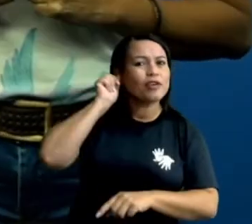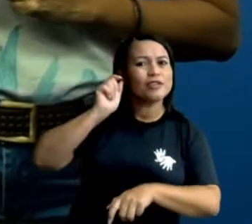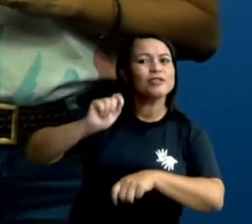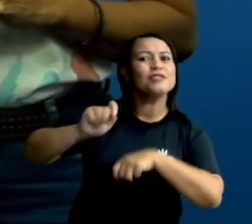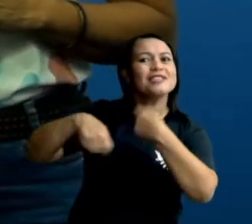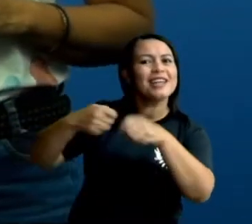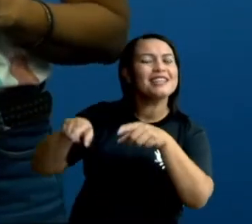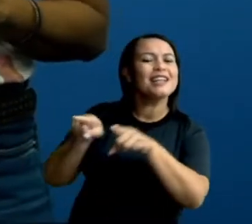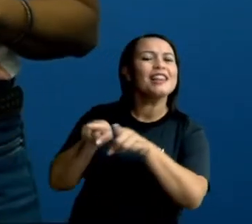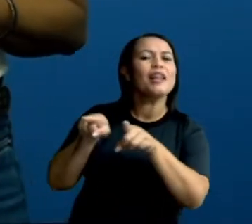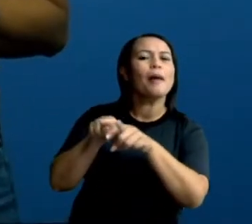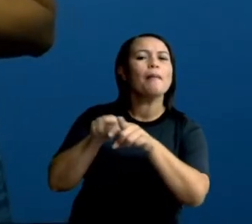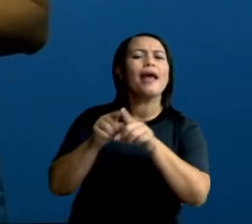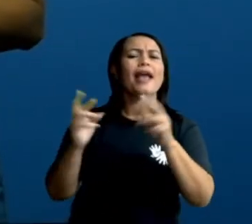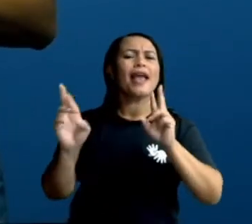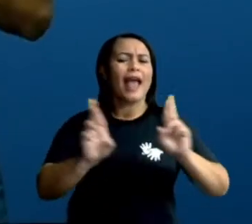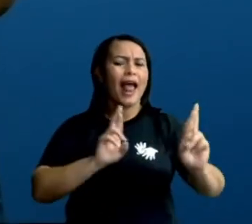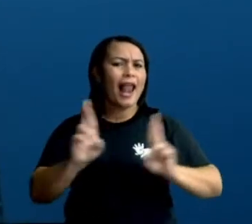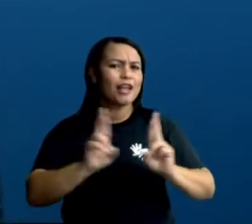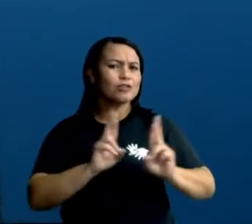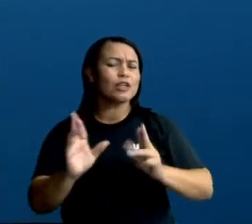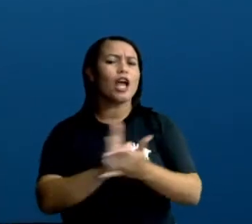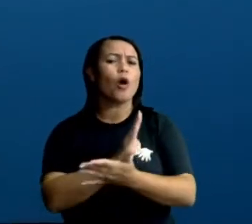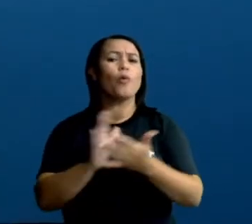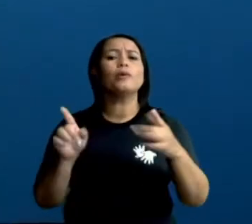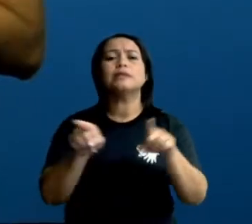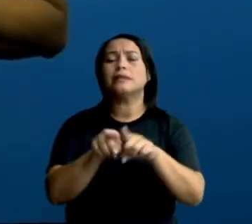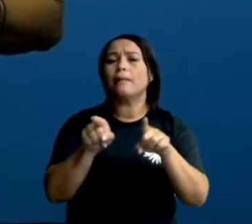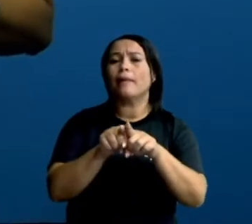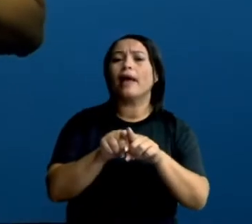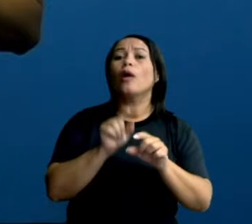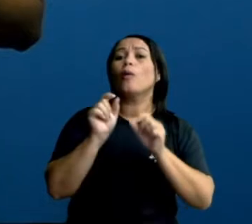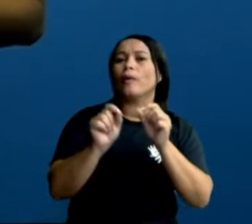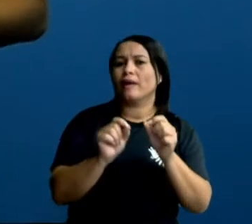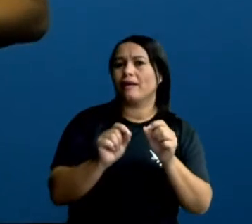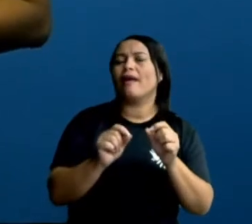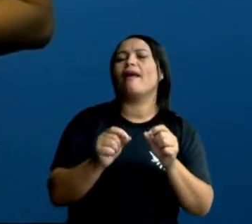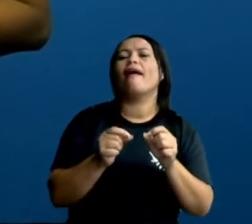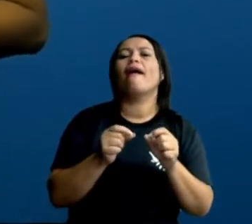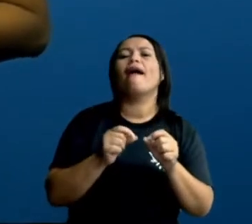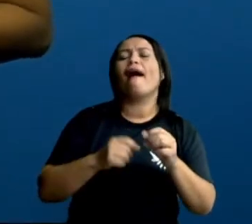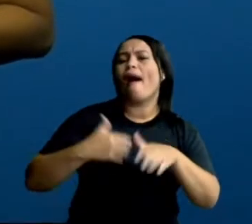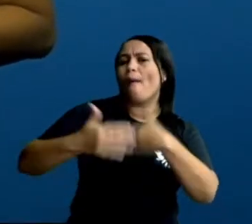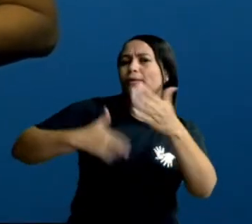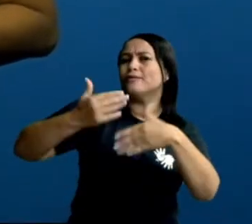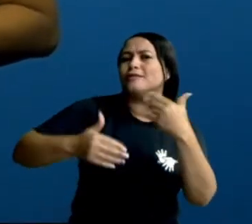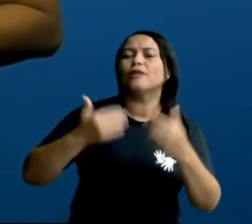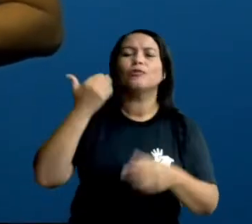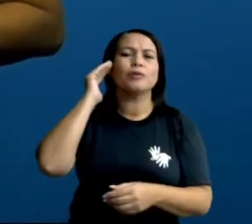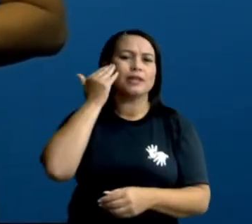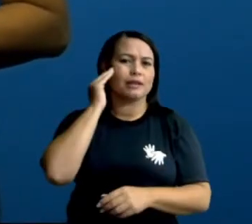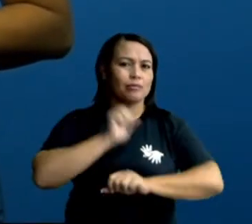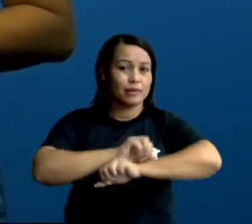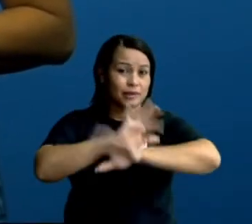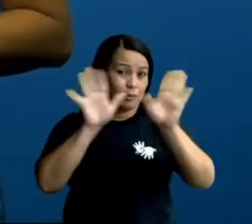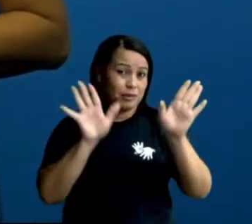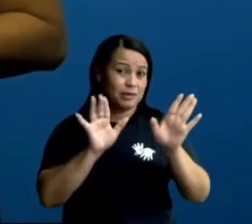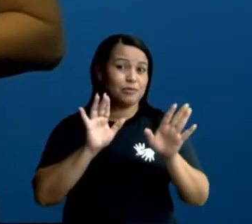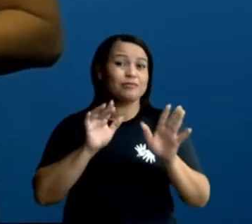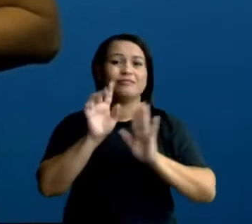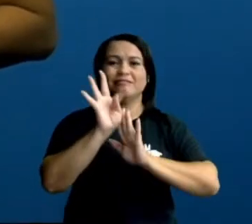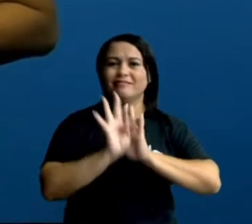com ilustrações e outros recursos gráficos visando a construção do sentido do texto.